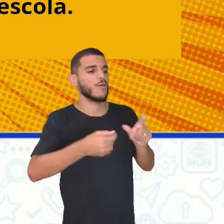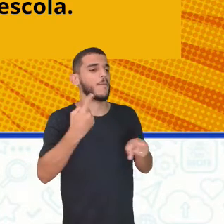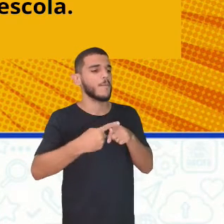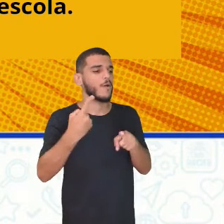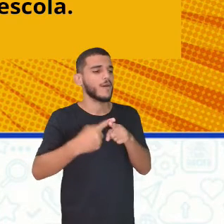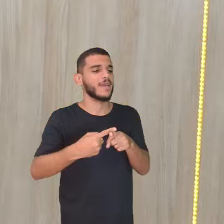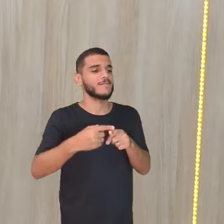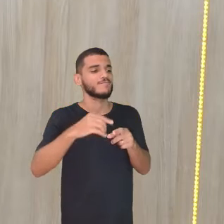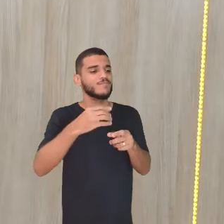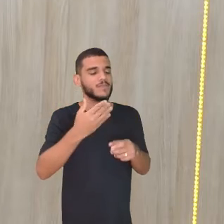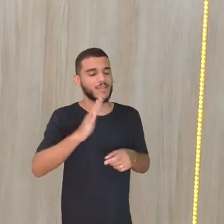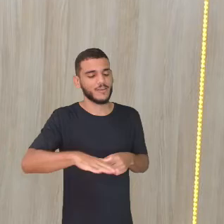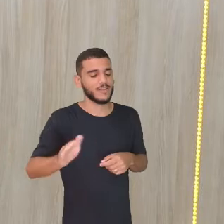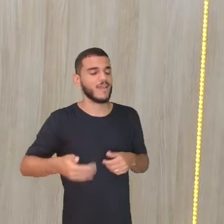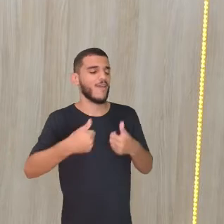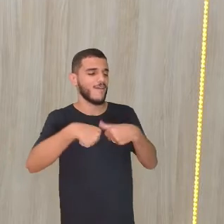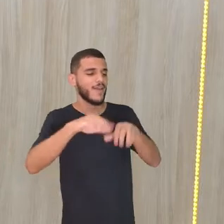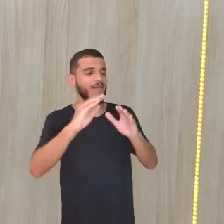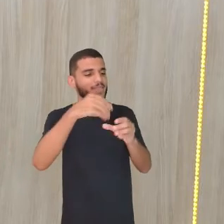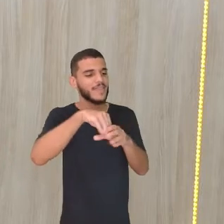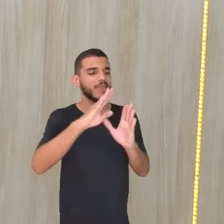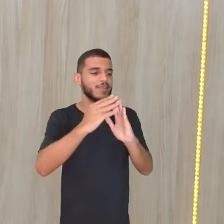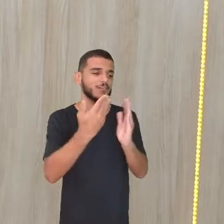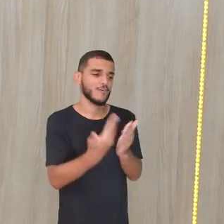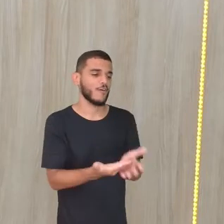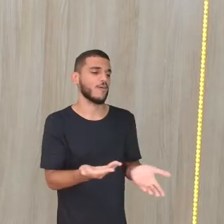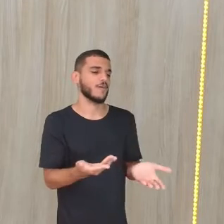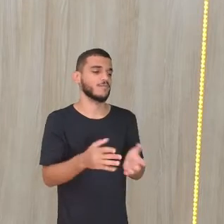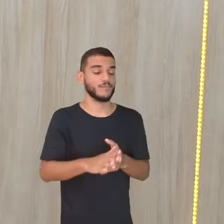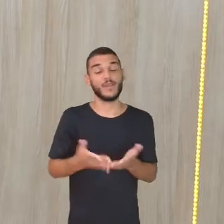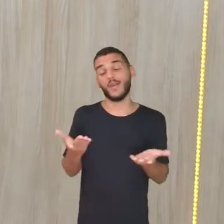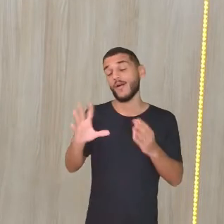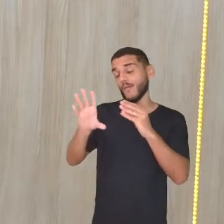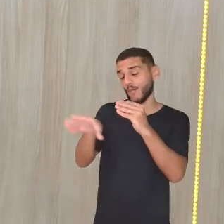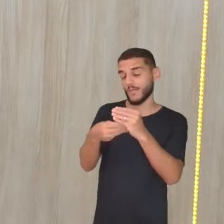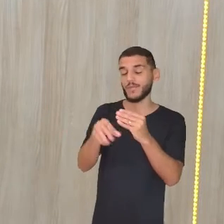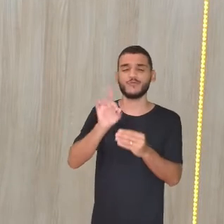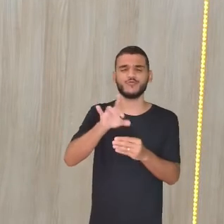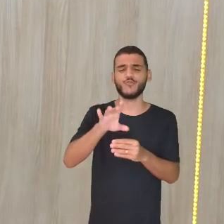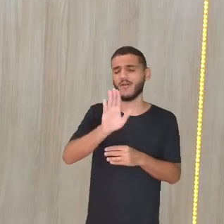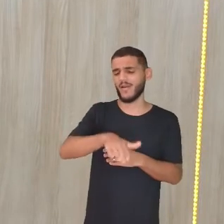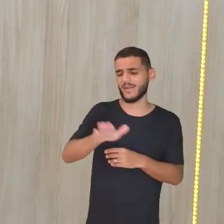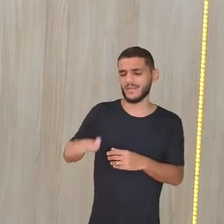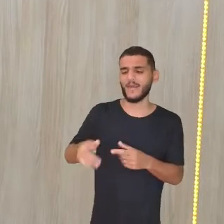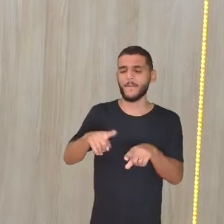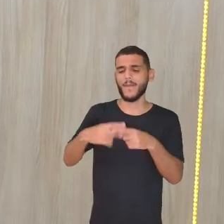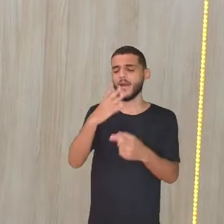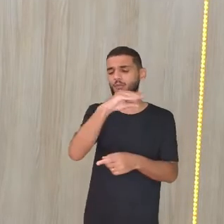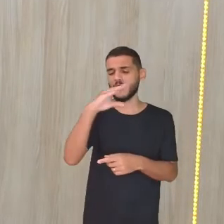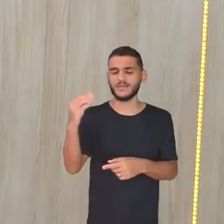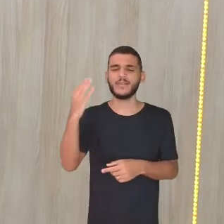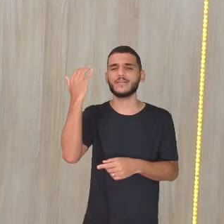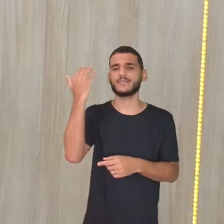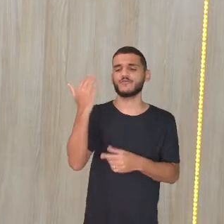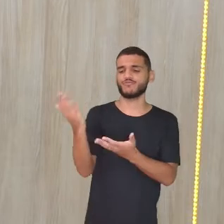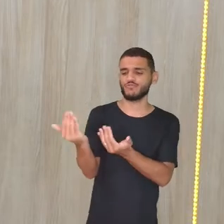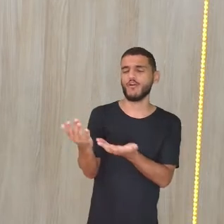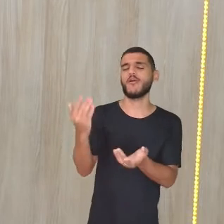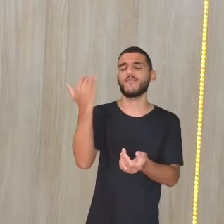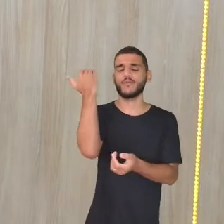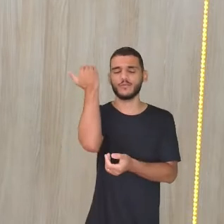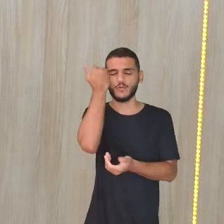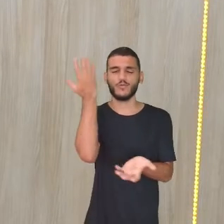aí eu complemento, não é? Não só as crianças, mas o adolescente, o jovem, o adulto. Então, o lado lúdico,